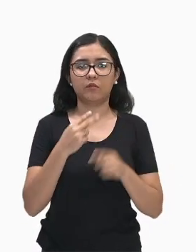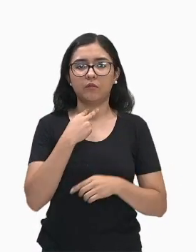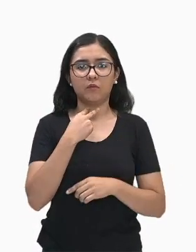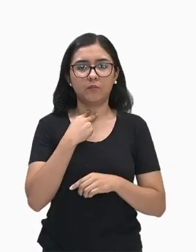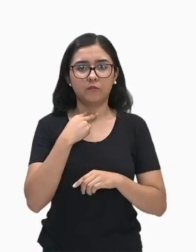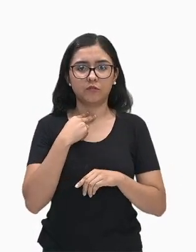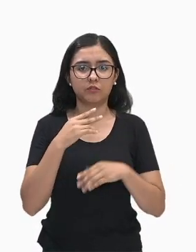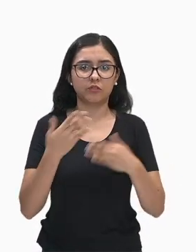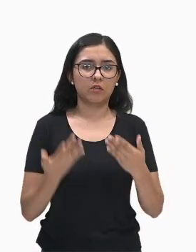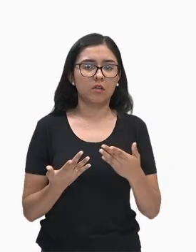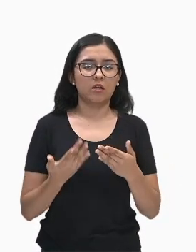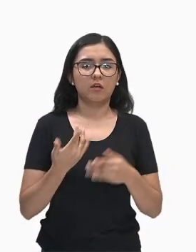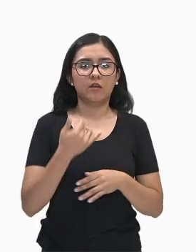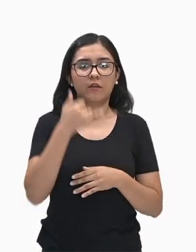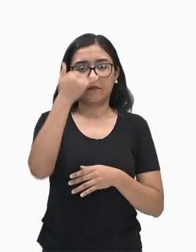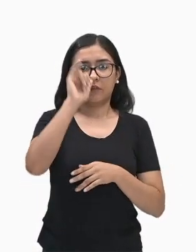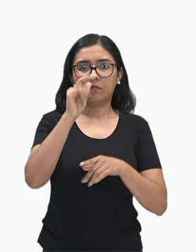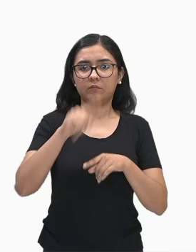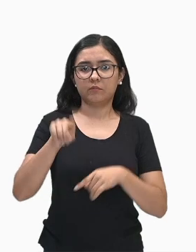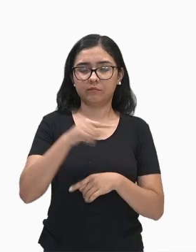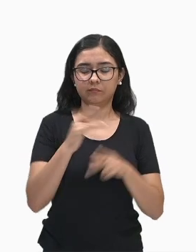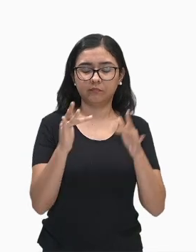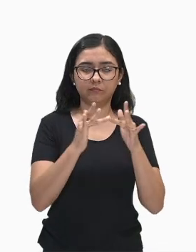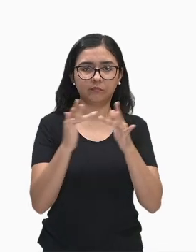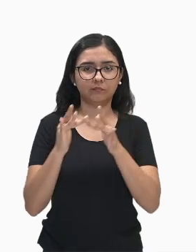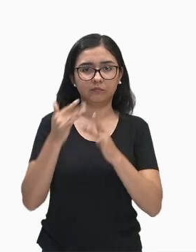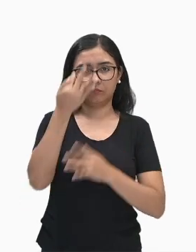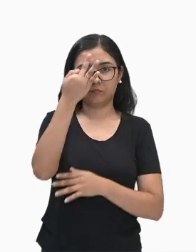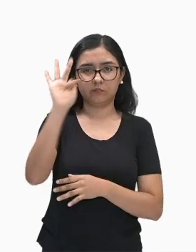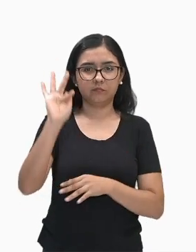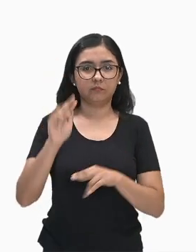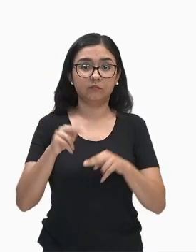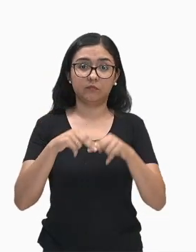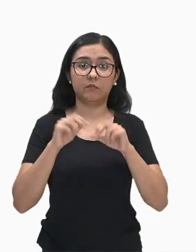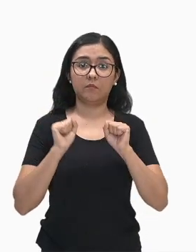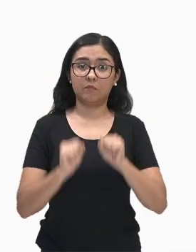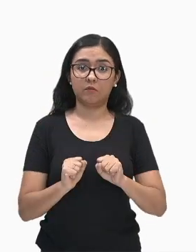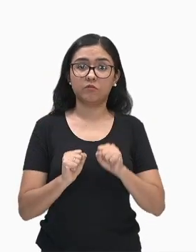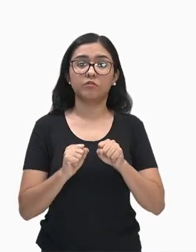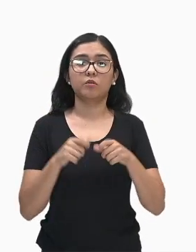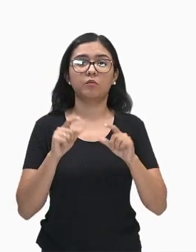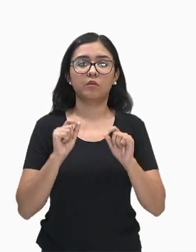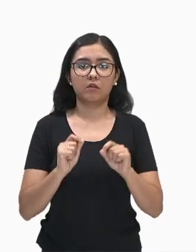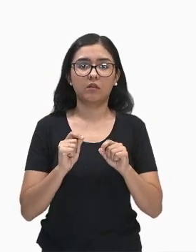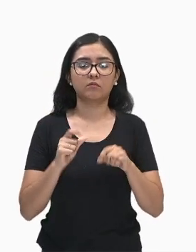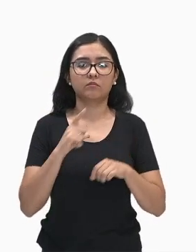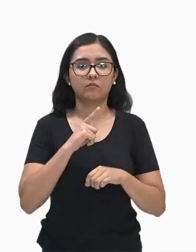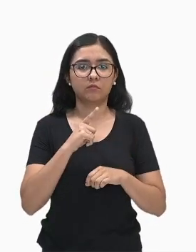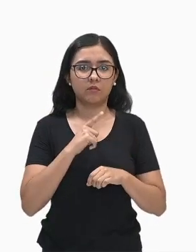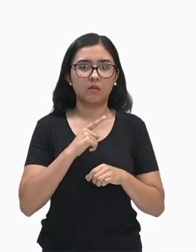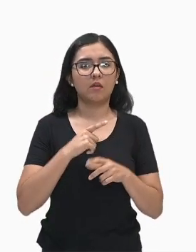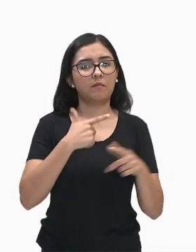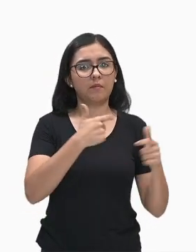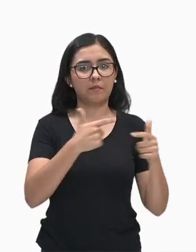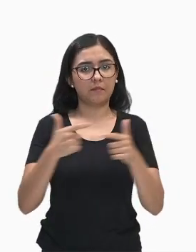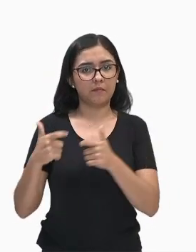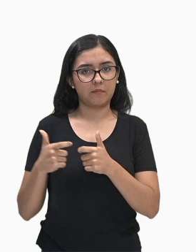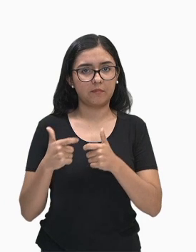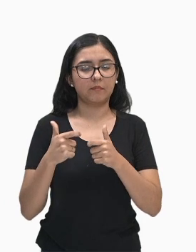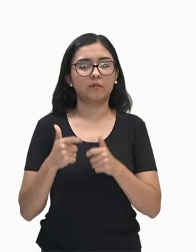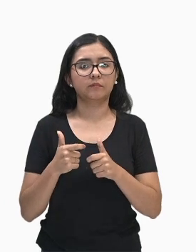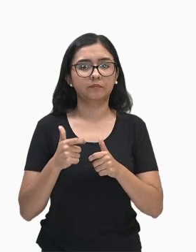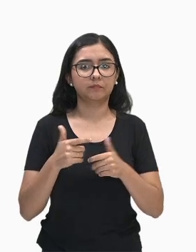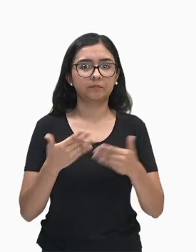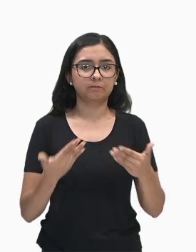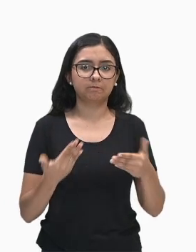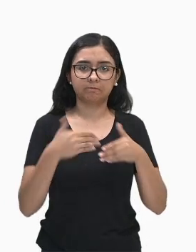corria o risco de ter ou de ver o seu território invadido pelo exército de Napoleão. E aí ele ficou entre a cruz